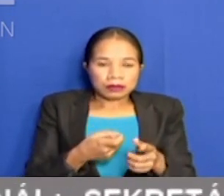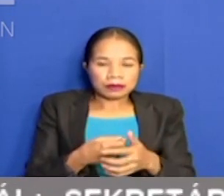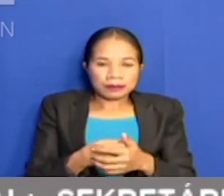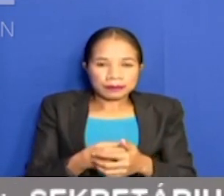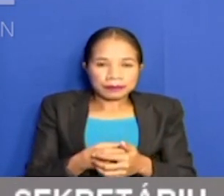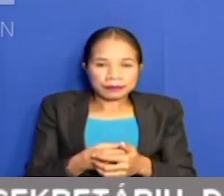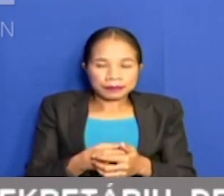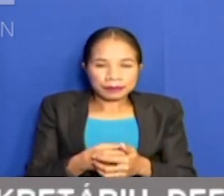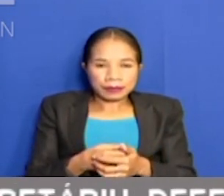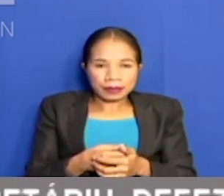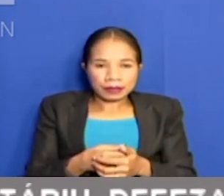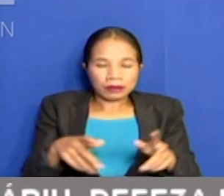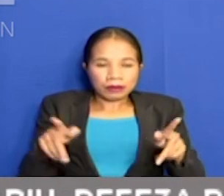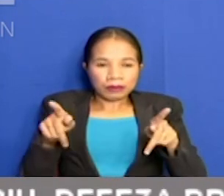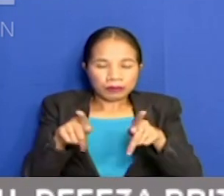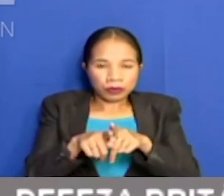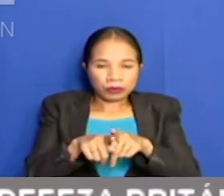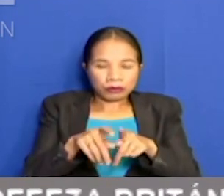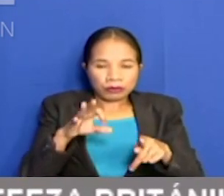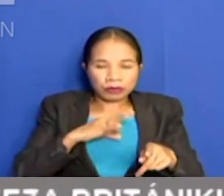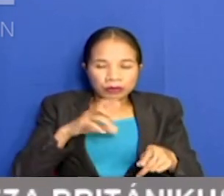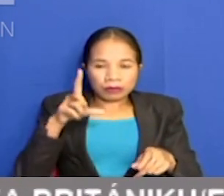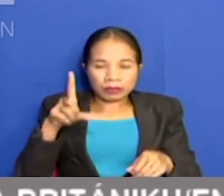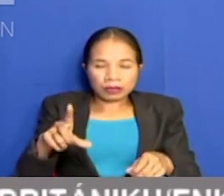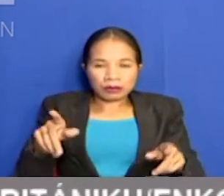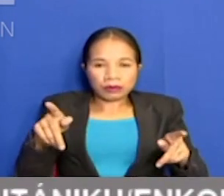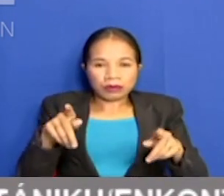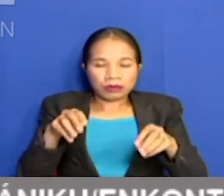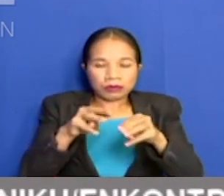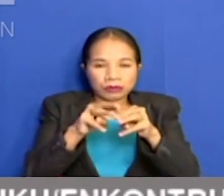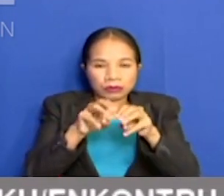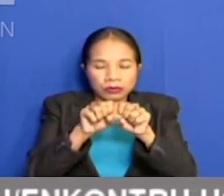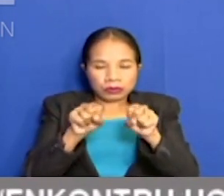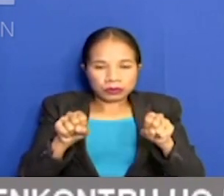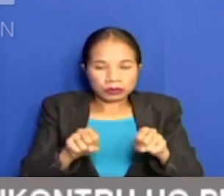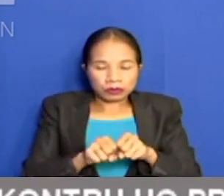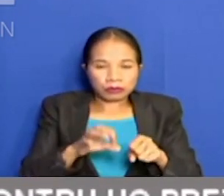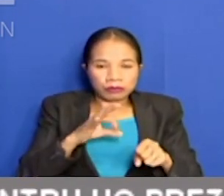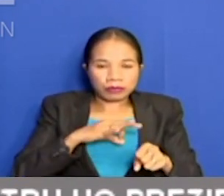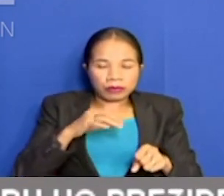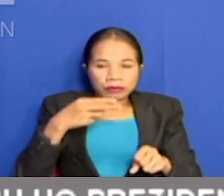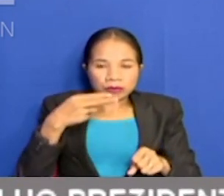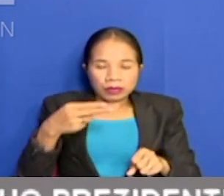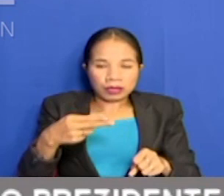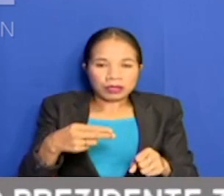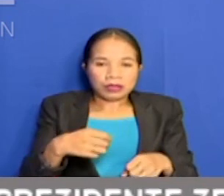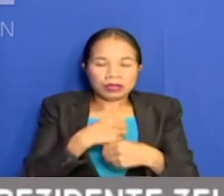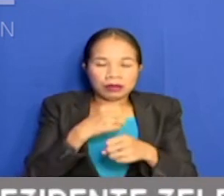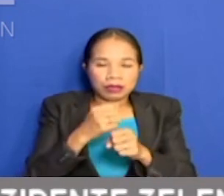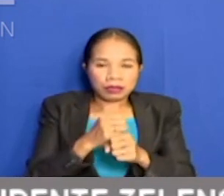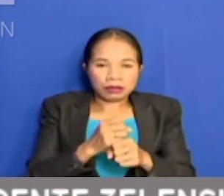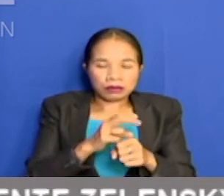nia lokalidade ni posto Fatu Berlijo, pertence ba suku Fatu Kahi, ho Klakuk, na be halo gestão